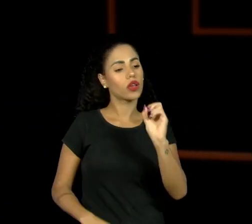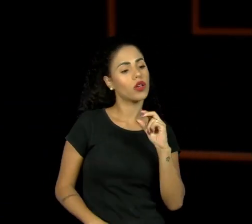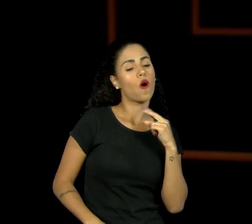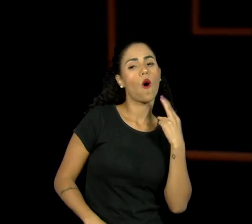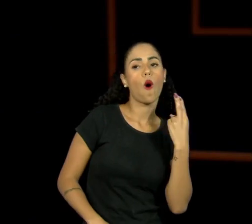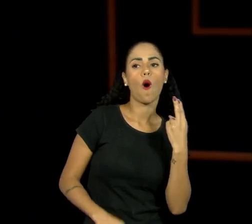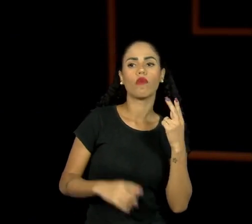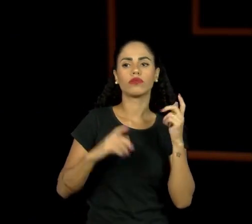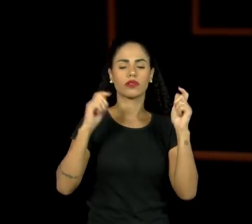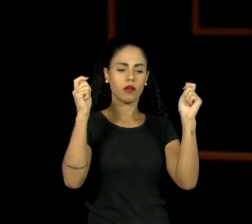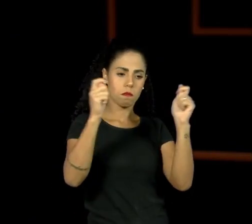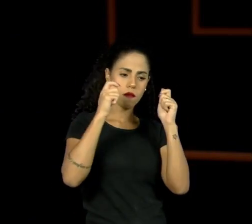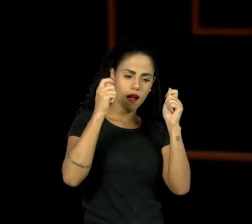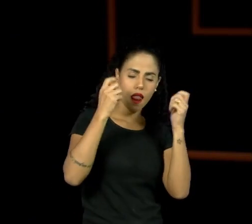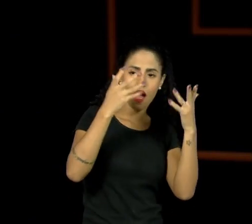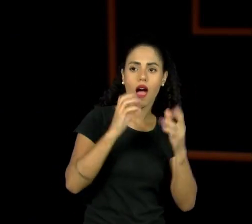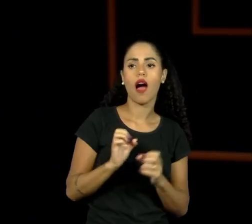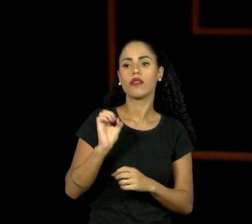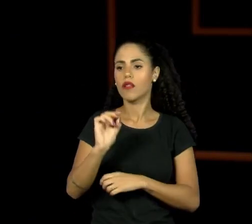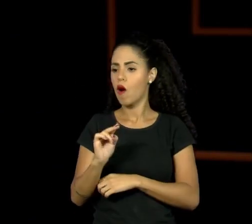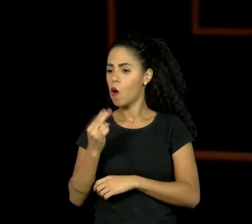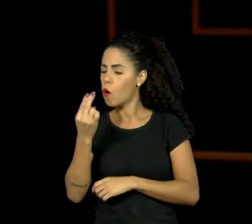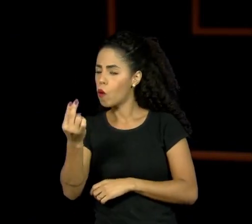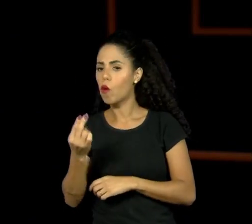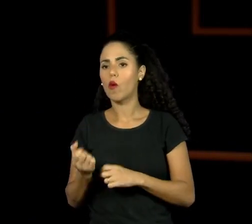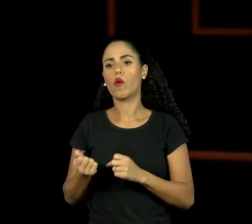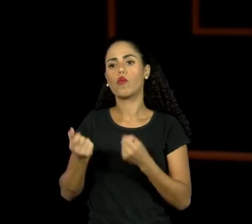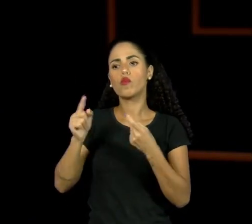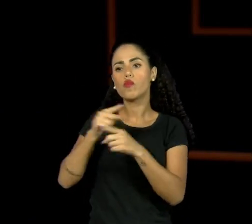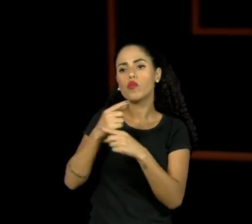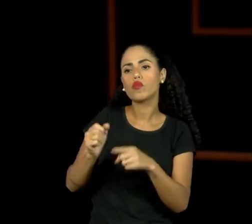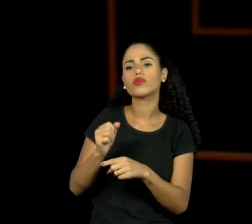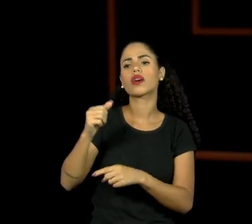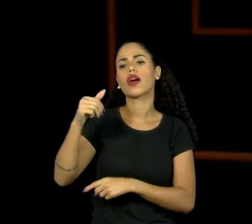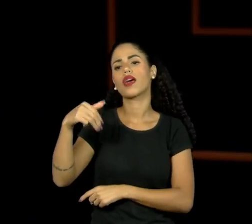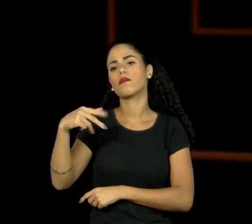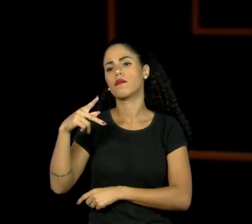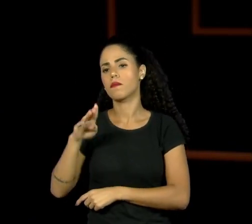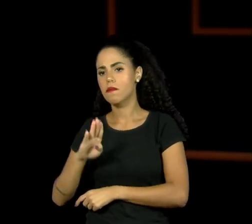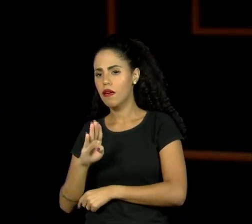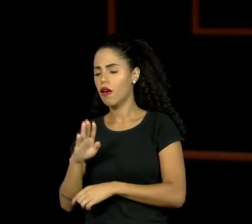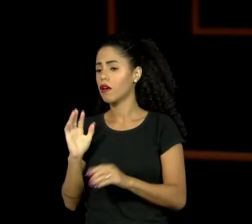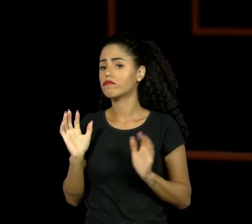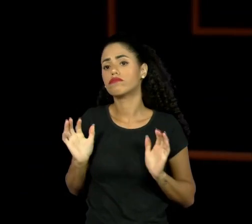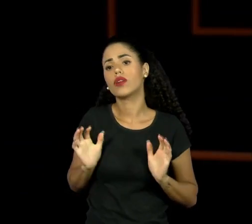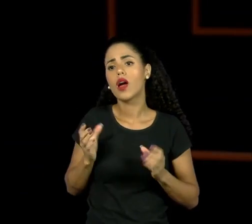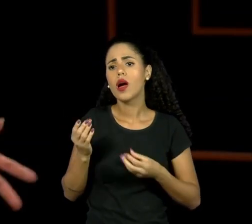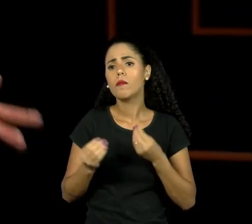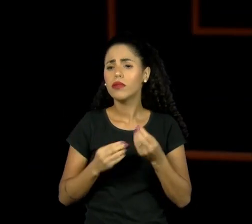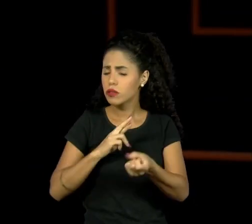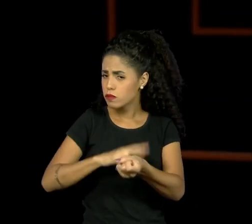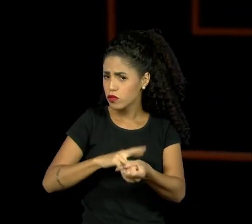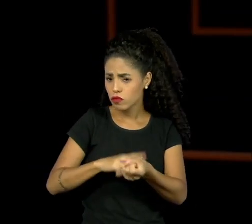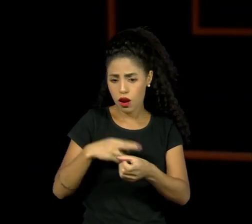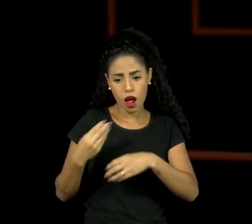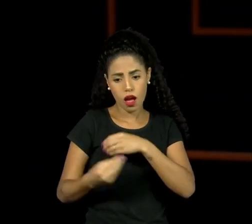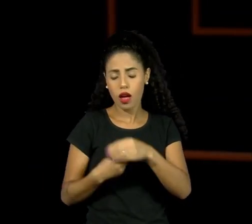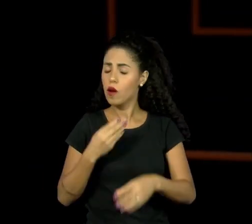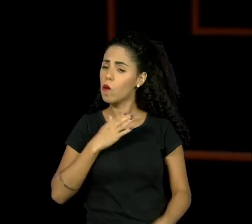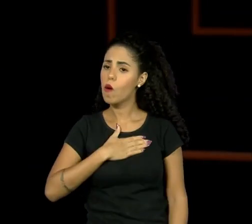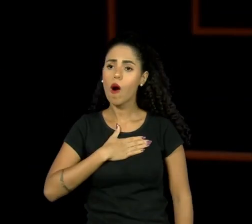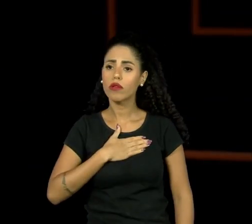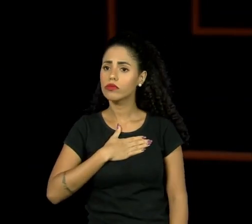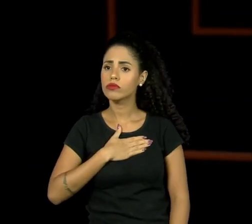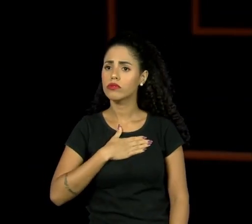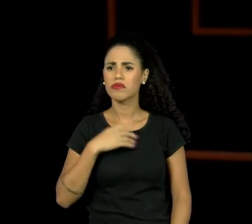da balada, do samba-canção, ou da música brasileira, mas como é que você quer botar um ritmo em cada? Eu falei, mas como é que eu não vou botar se eu sou assim? E ficou